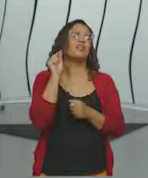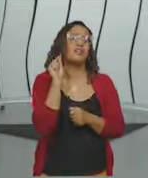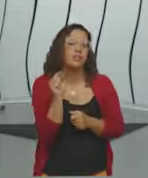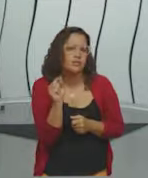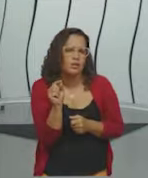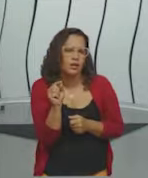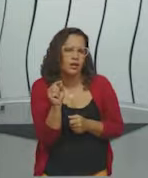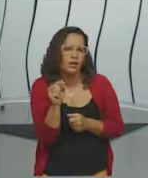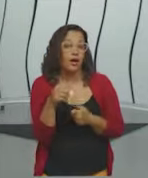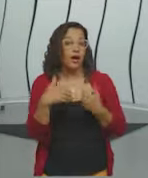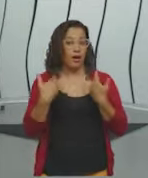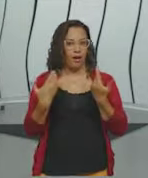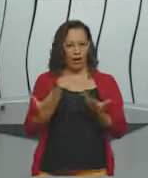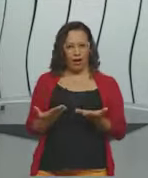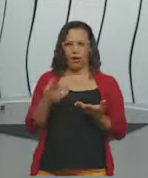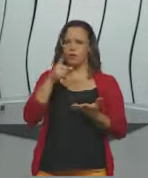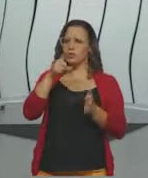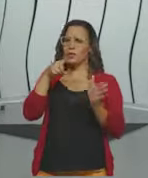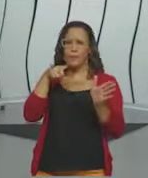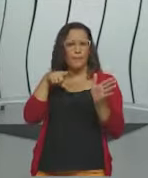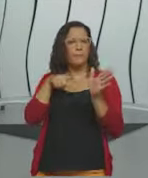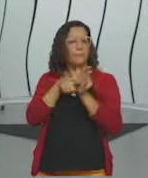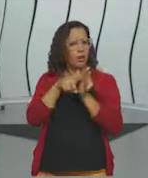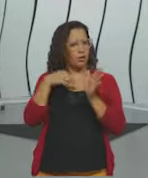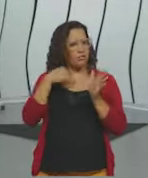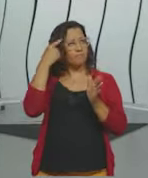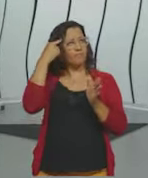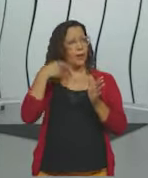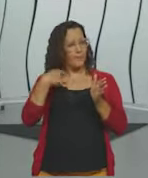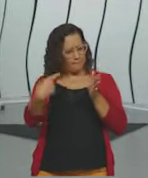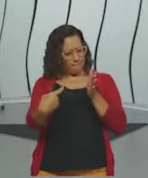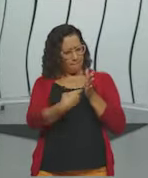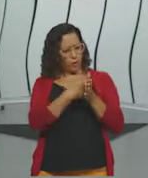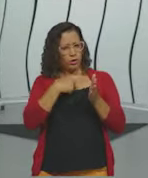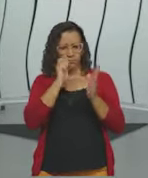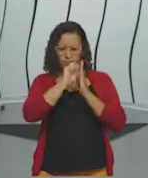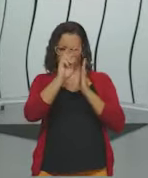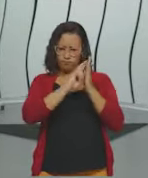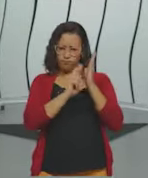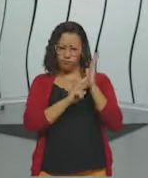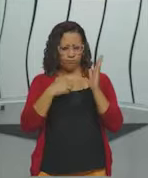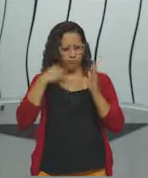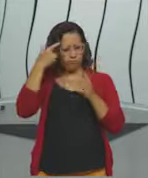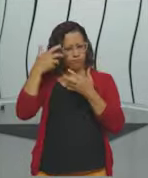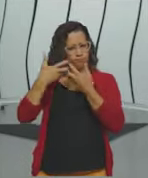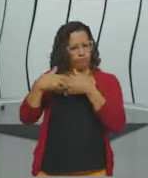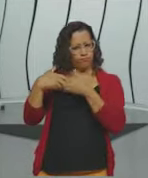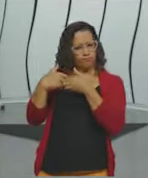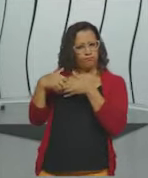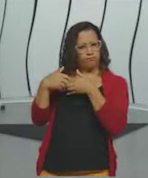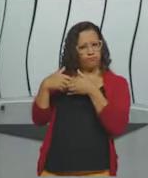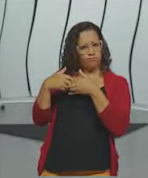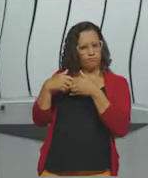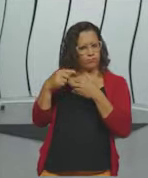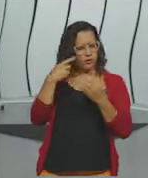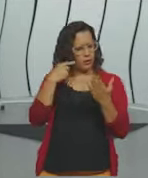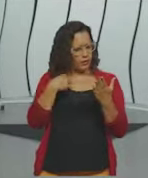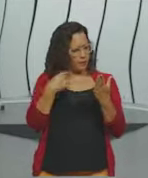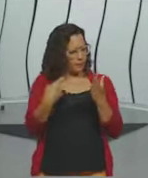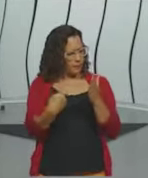você pode perguntar a você mesmo na hora de produzir o seu texto. A ação,